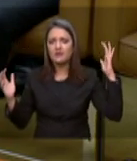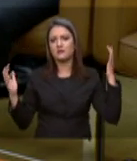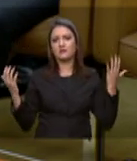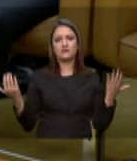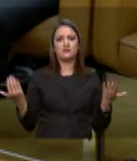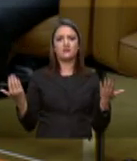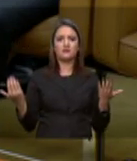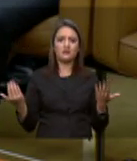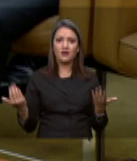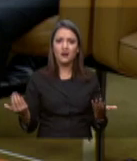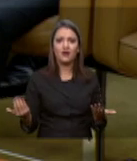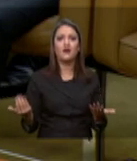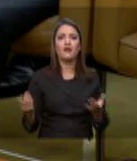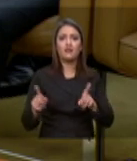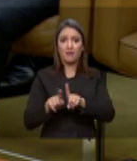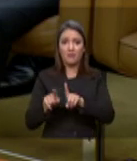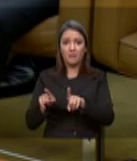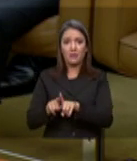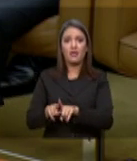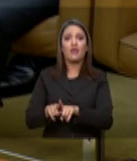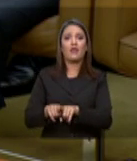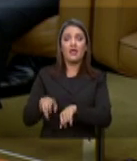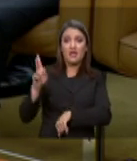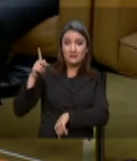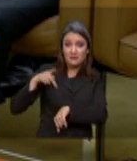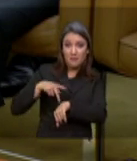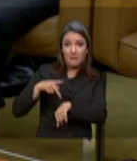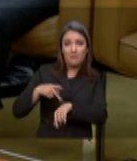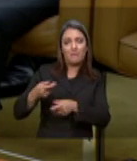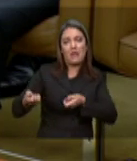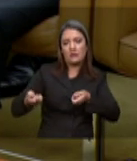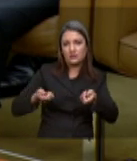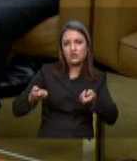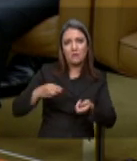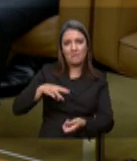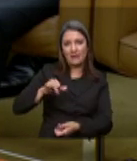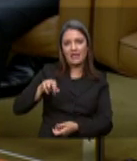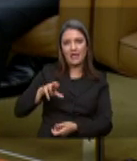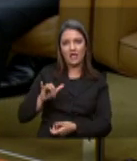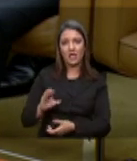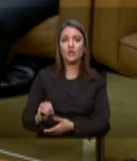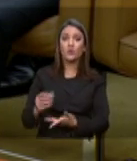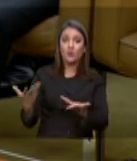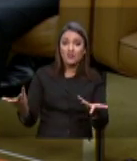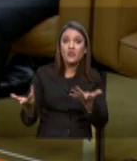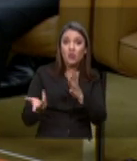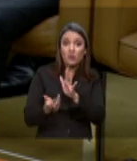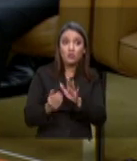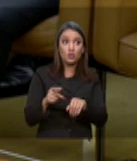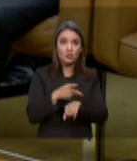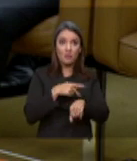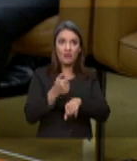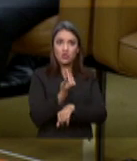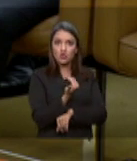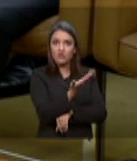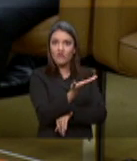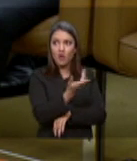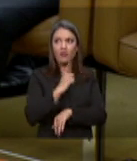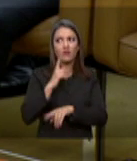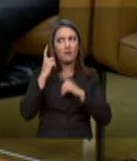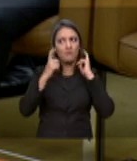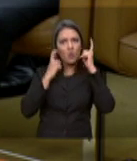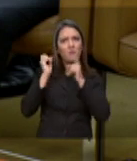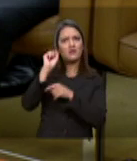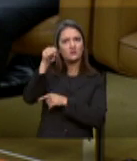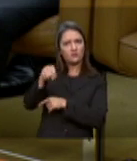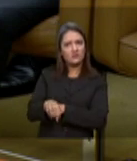esse minério que está enlouquecendo todo mundo. Os países estão preocupados, sim. Plenário